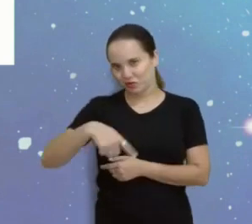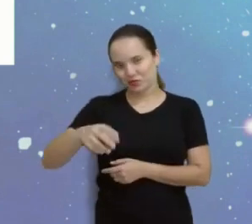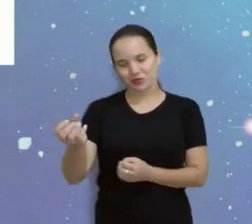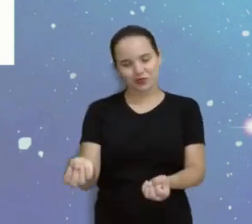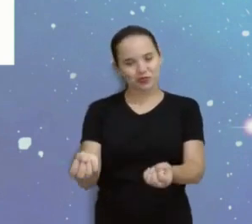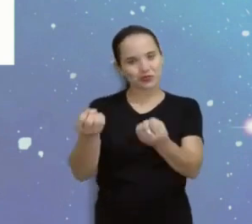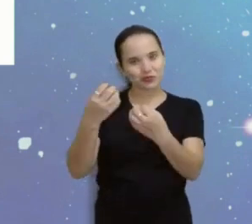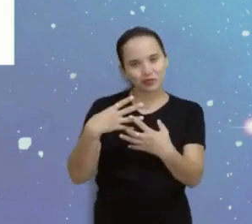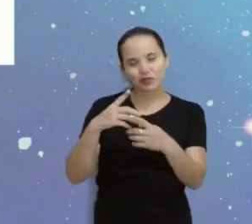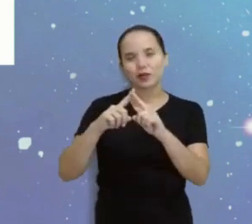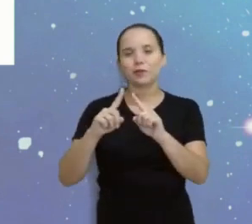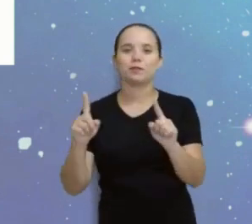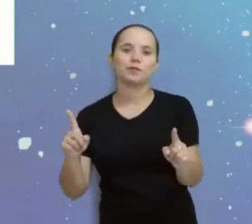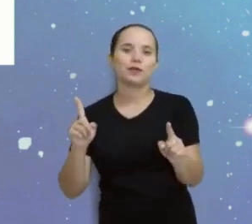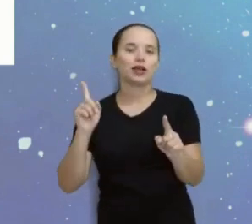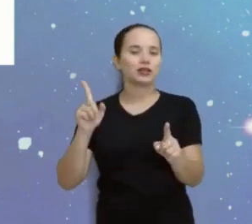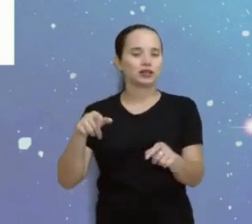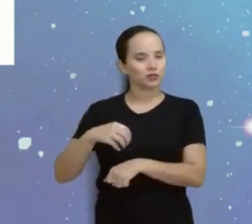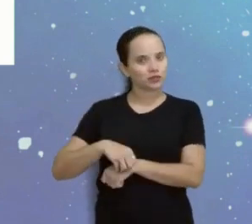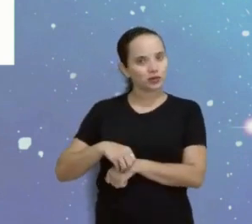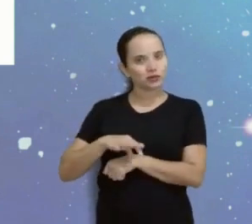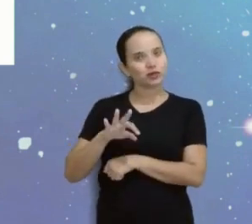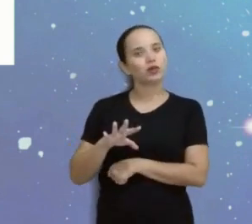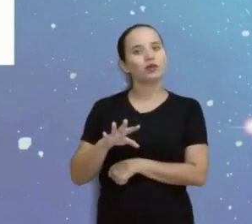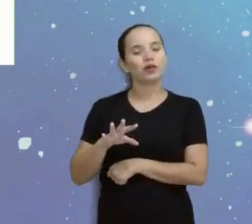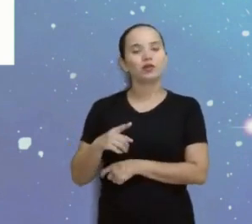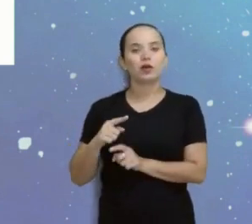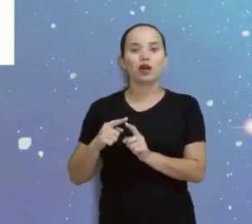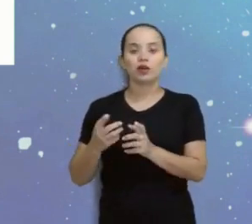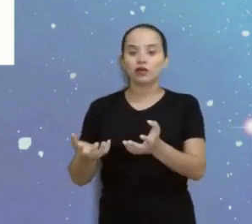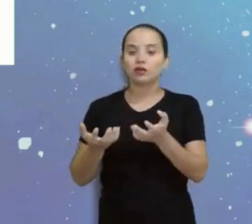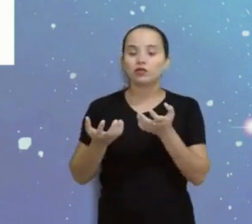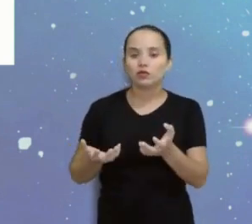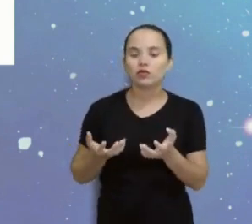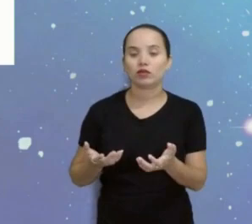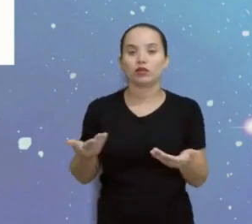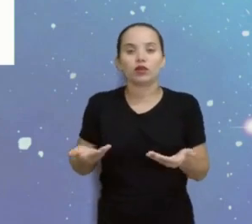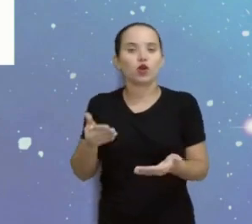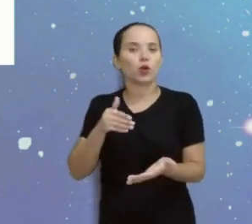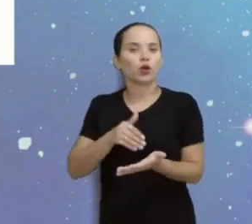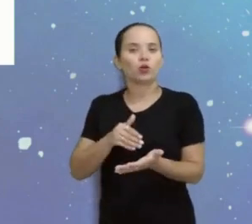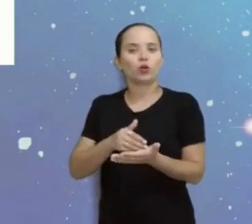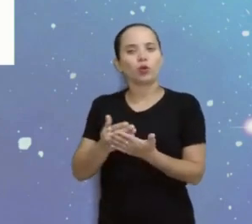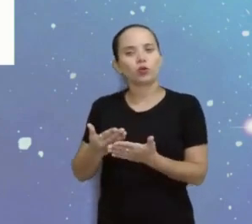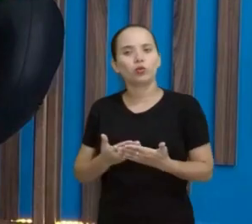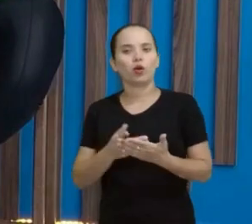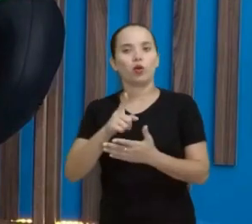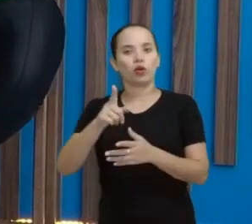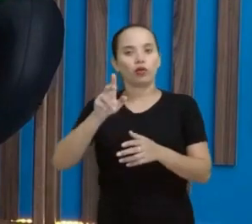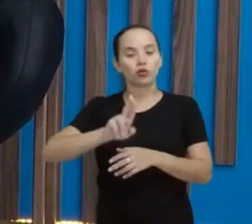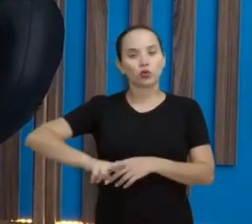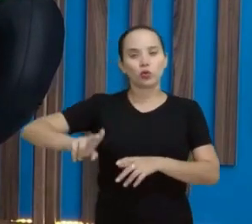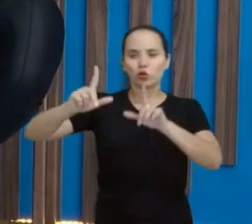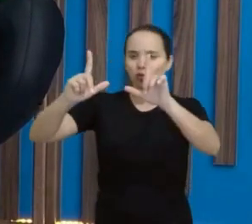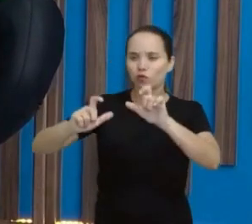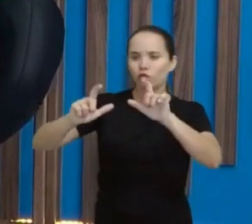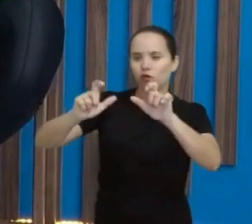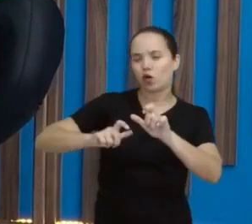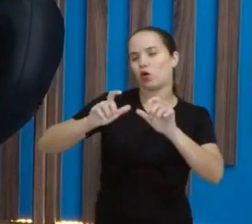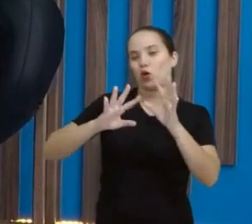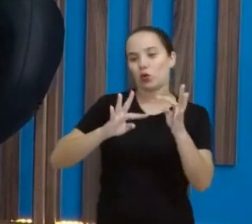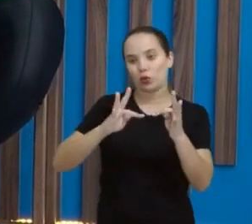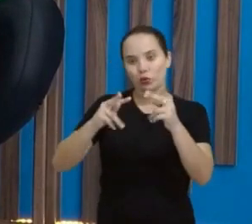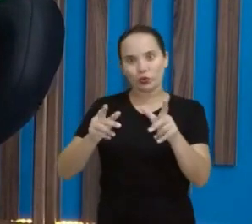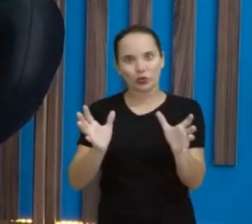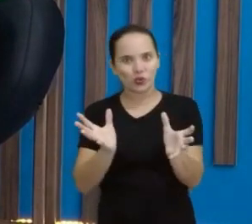já fica, né, a dica. Mas a gente quer que nesta última aula vocês tirem uma foto com a turma toda,